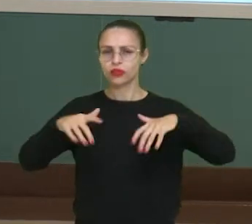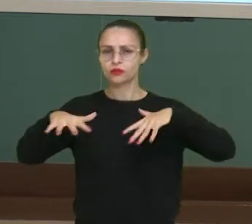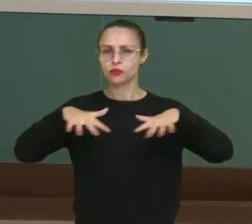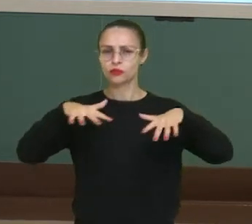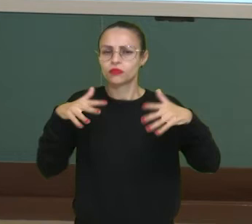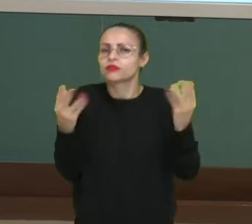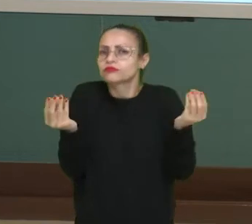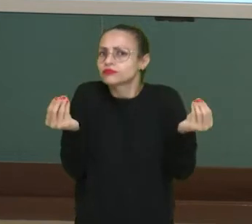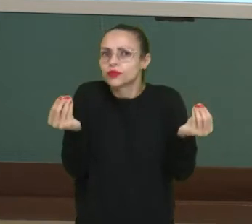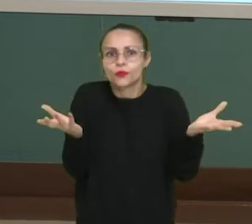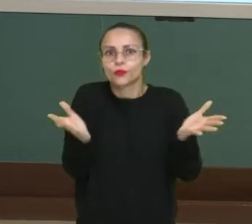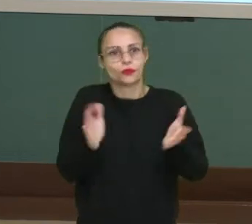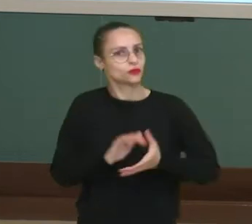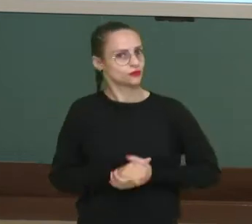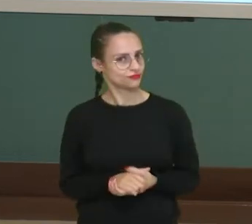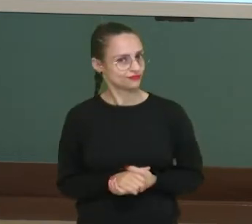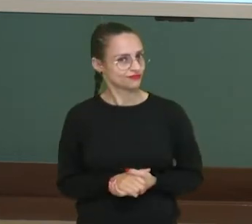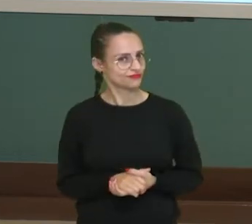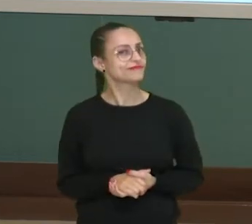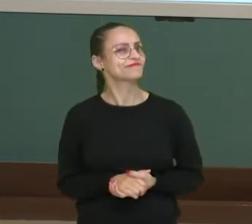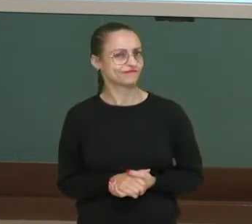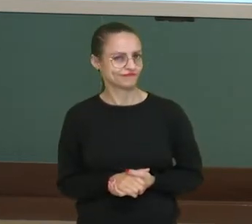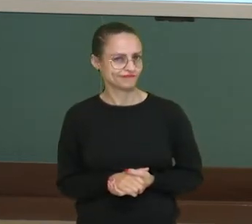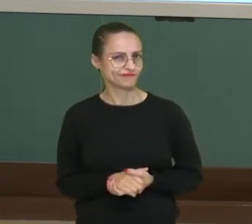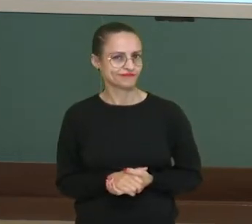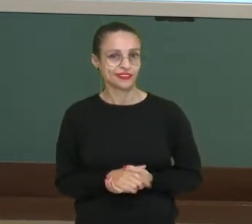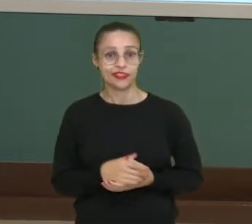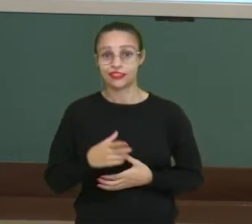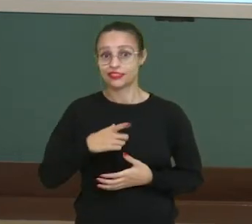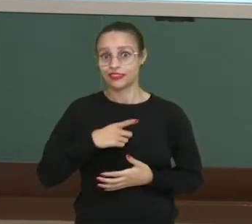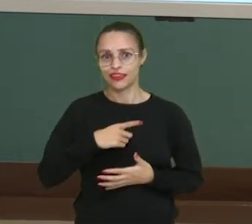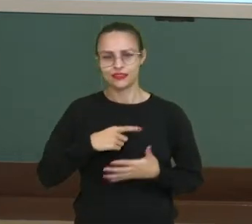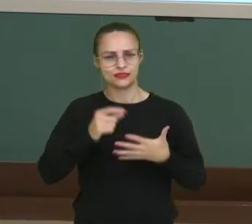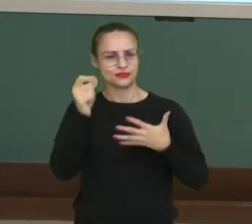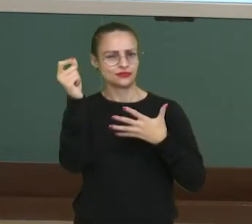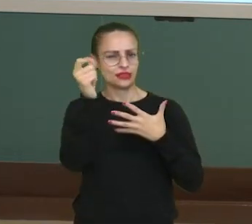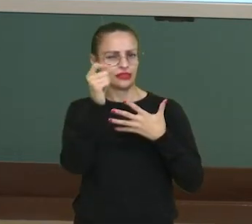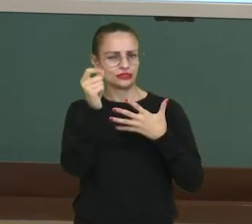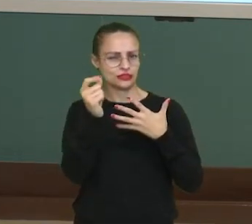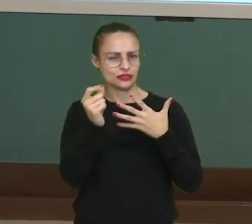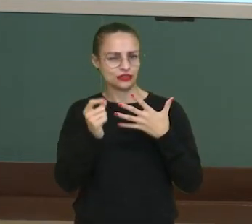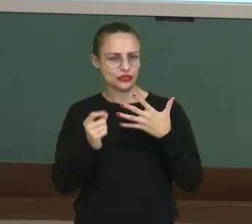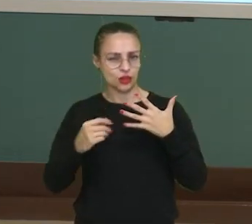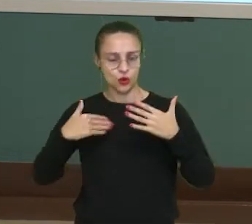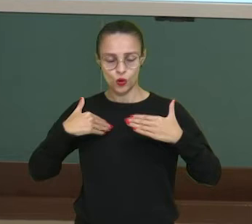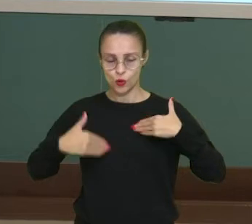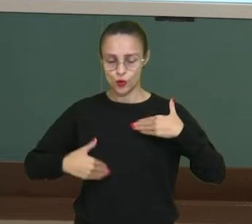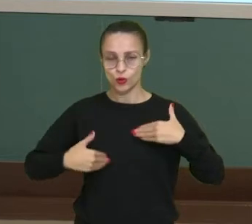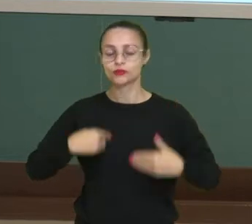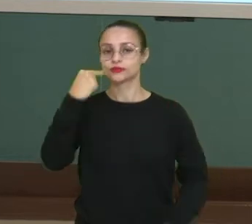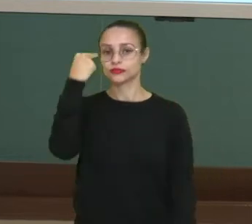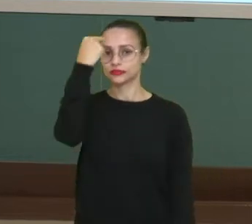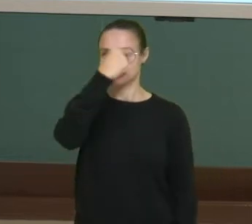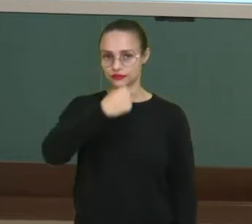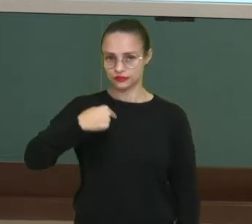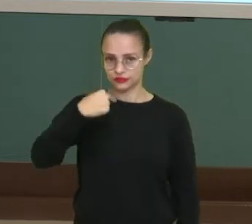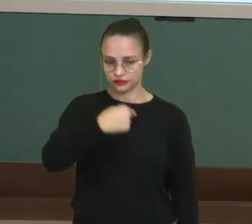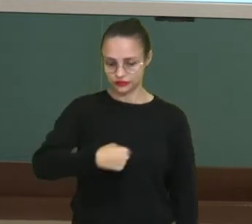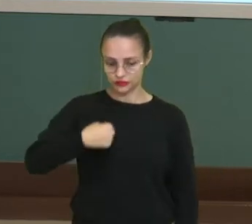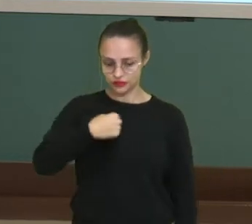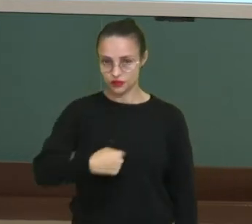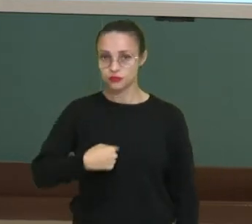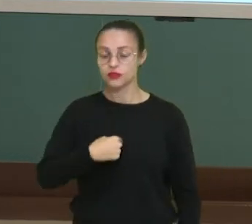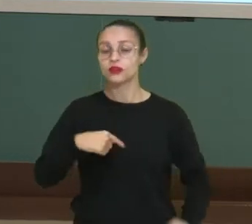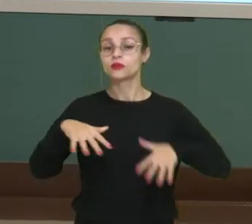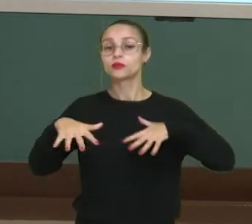movimentos? Com um conjunto de partes, de órgãos e sistemas. Os nossos movimentos